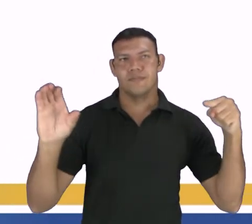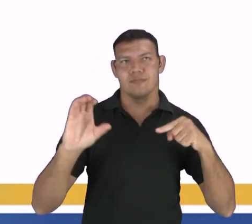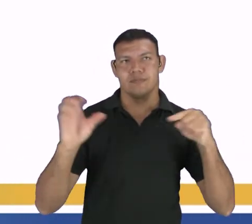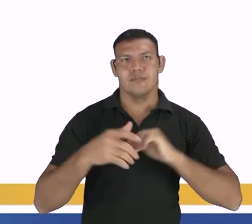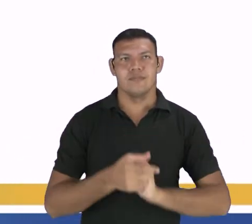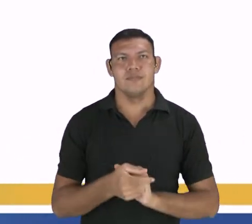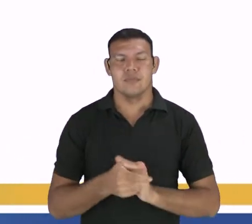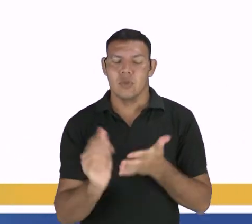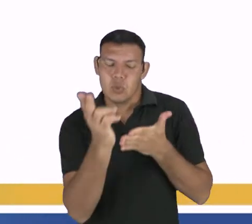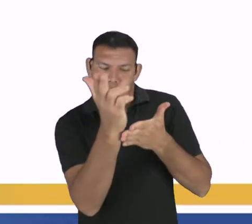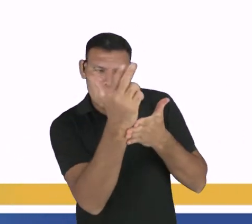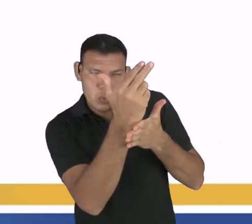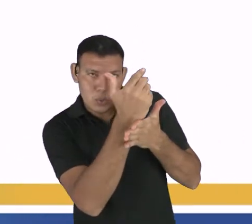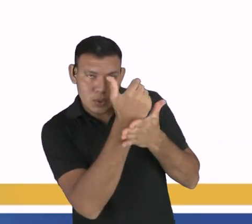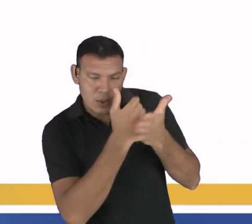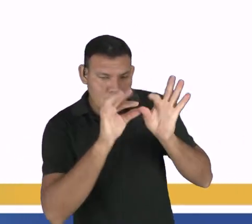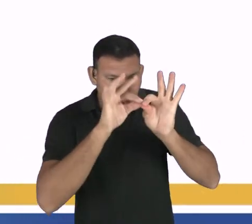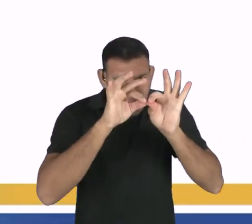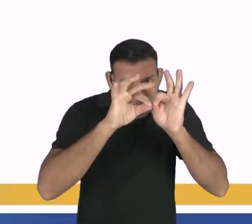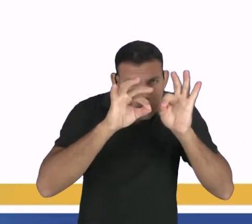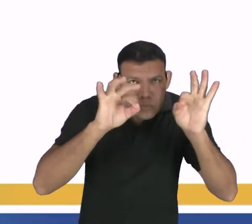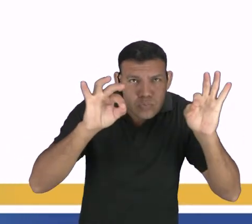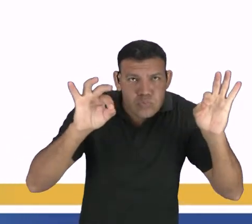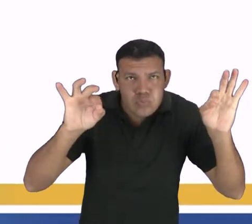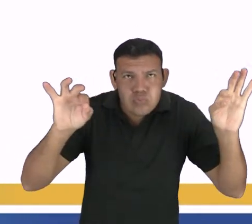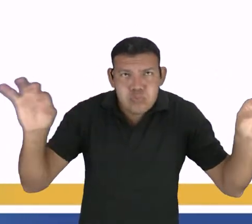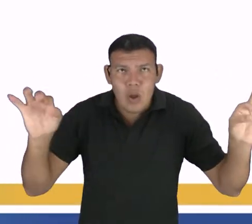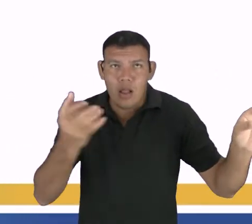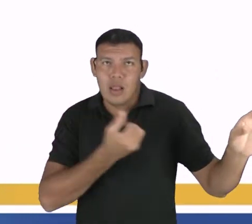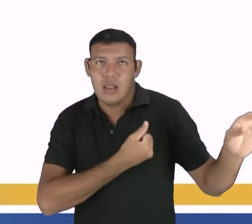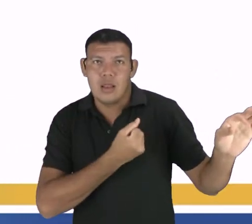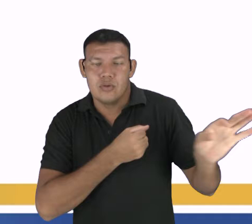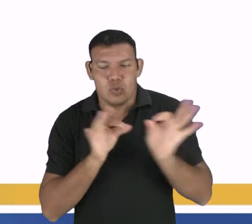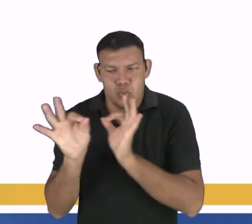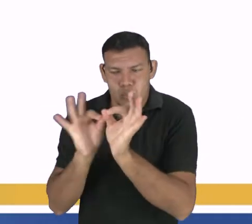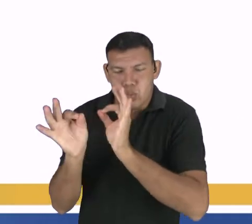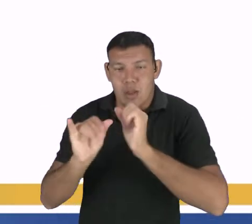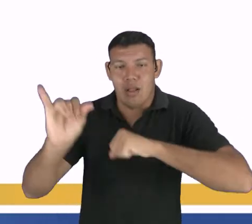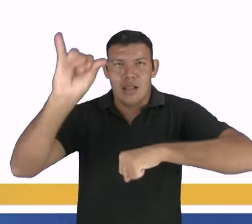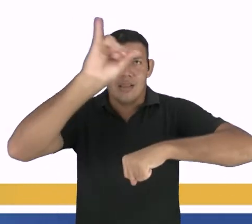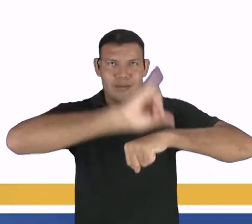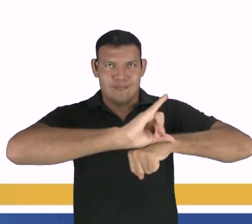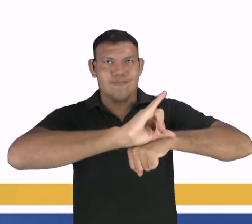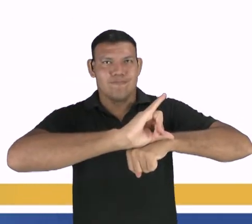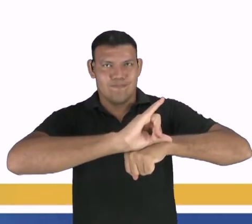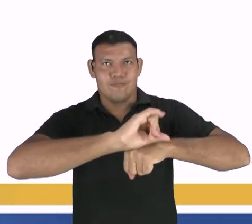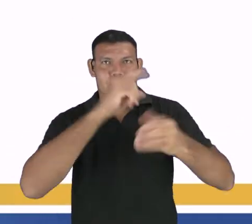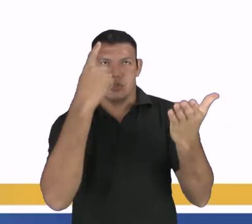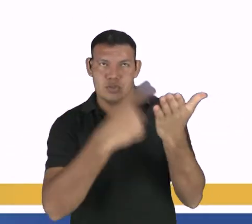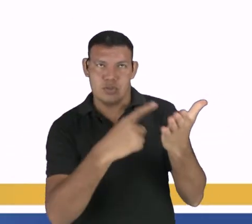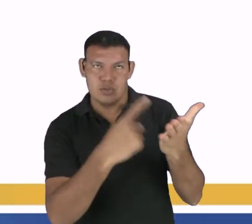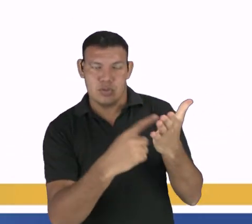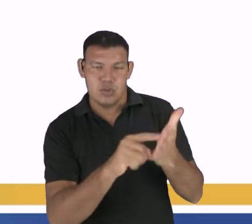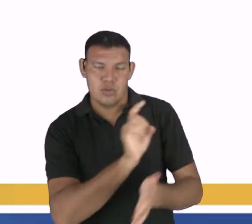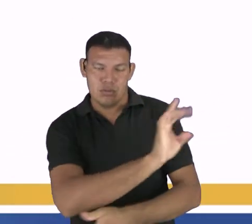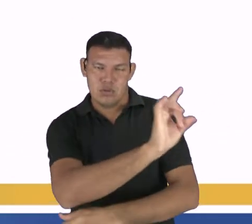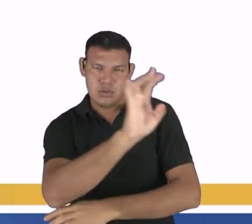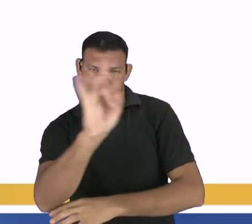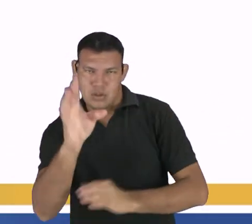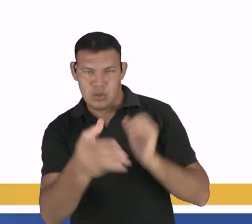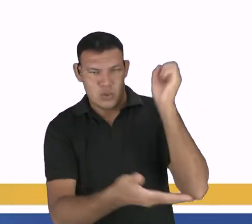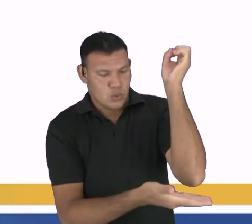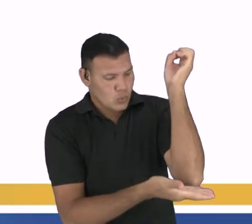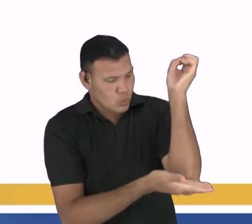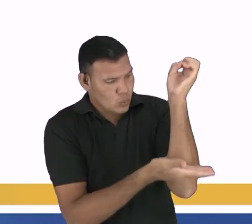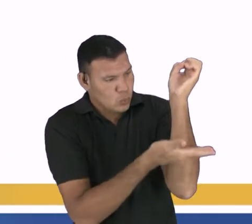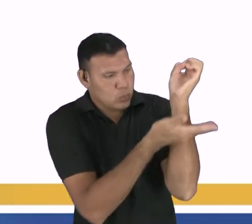C, desenhe uma reta numérica e organize as capitais por ordem de temperatura. Então, vamos lá? Qual capital você